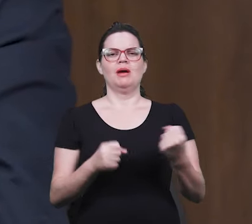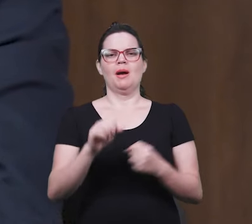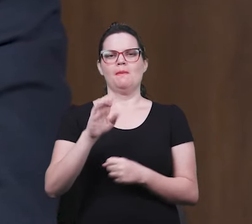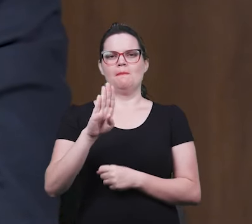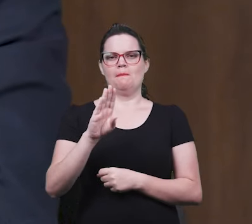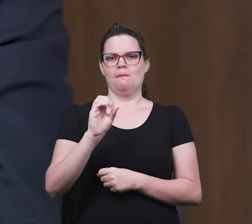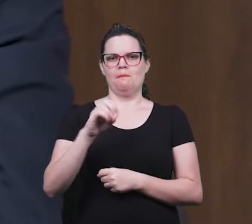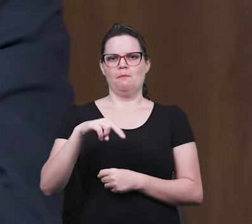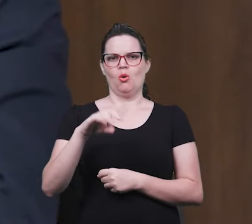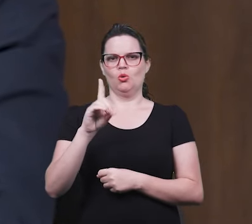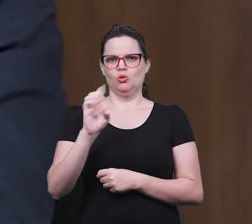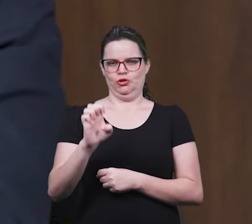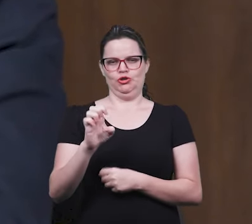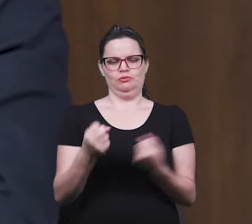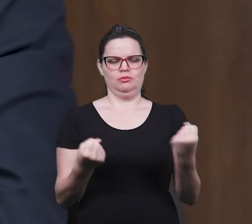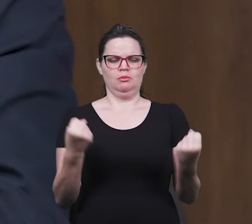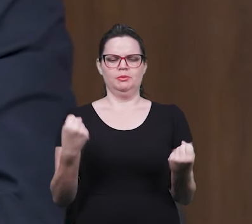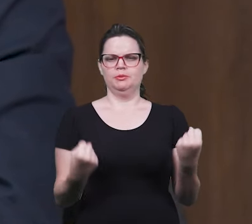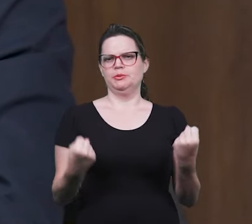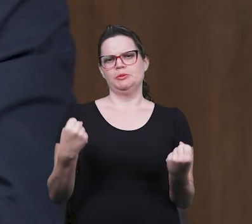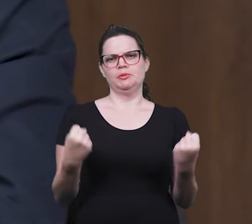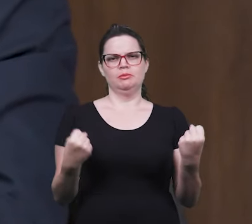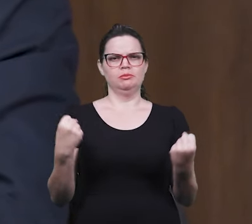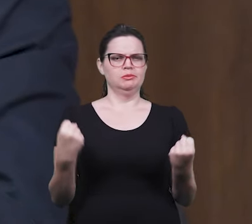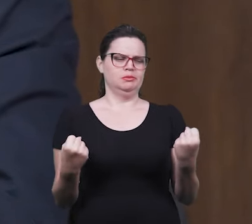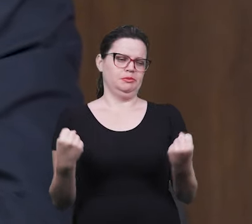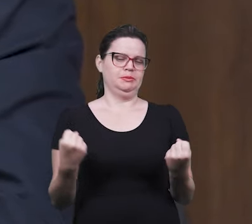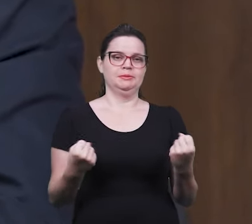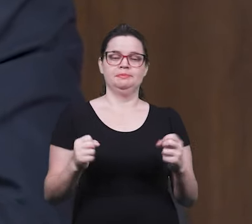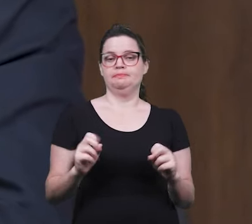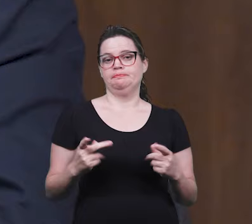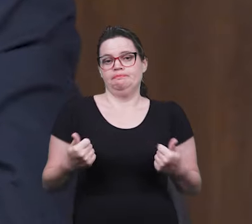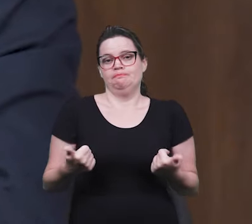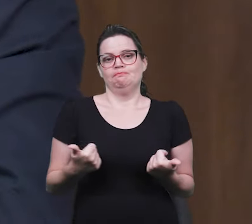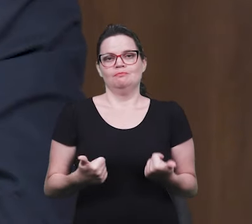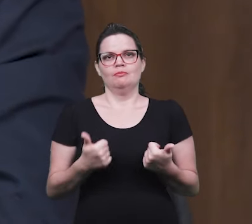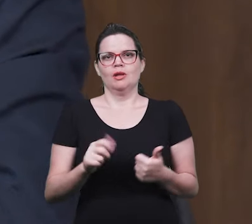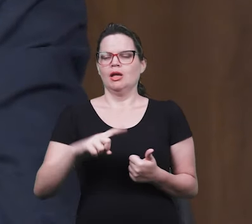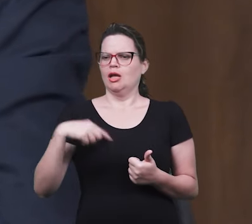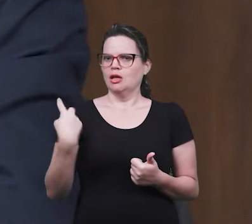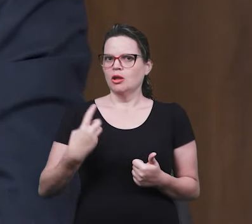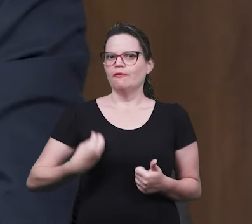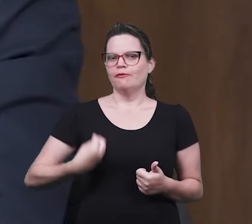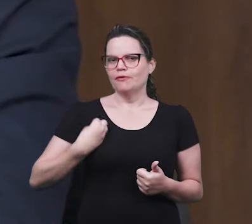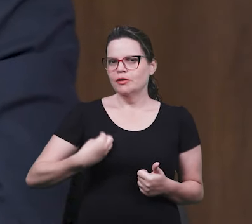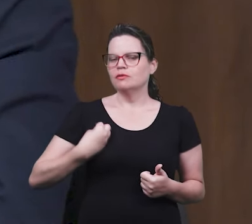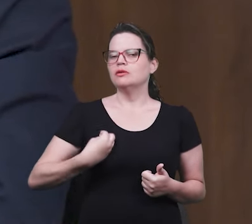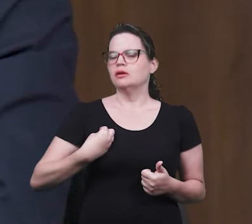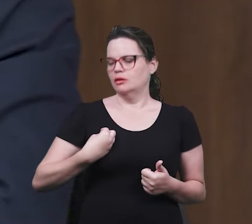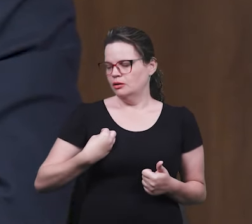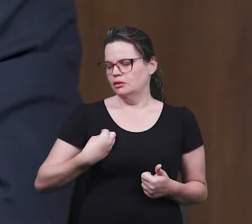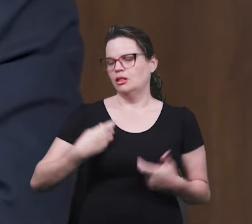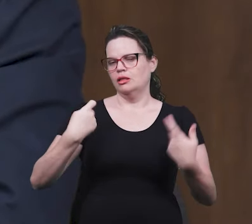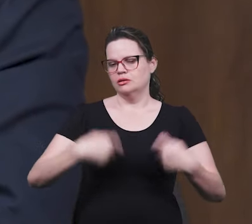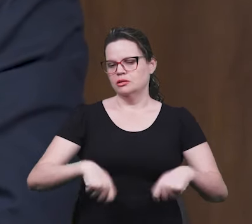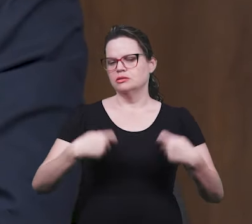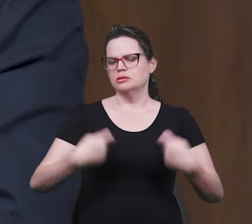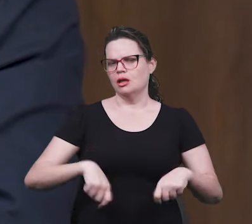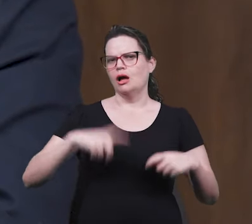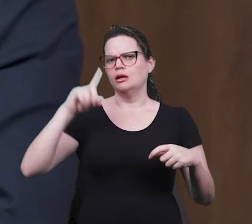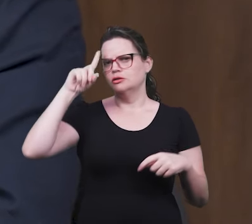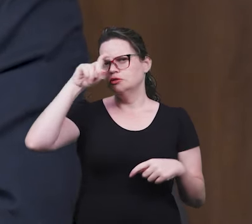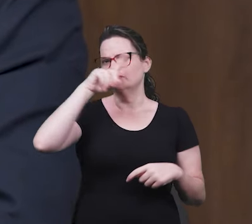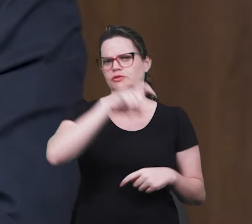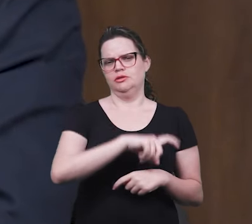toda. Nós, né, passamos, era muita necessidade, uma coisa muito, muito